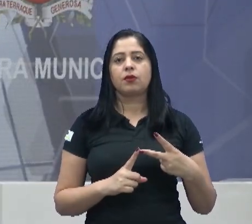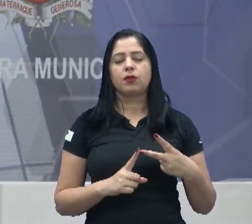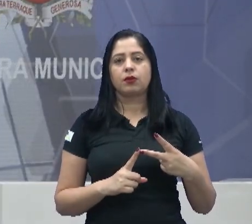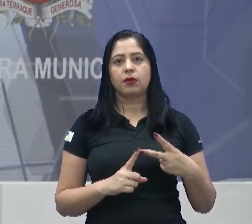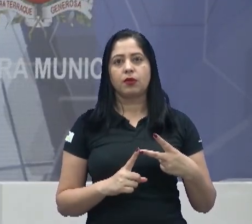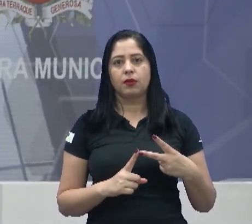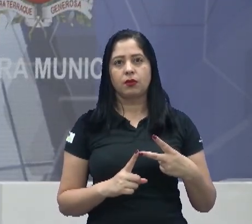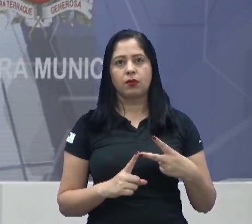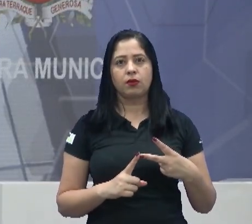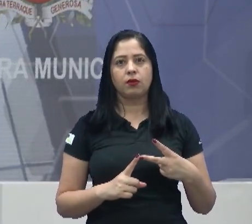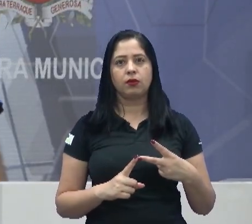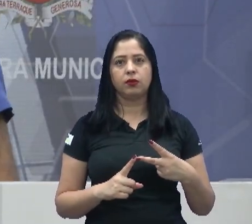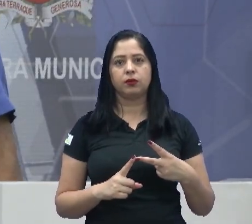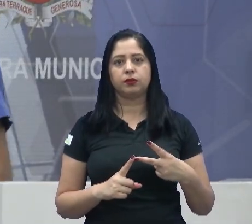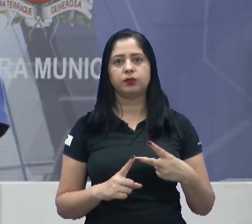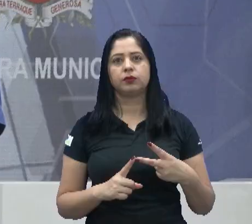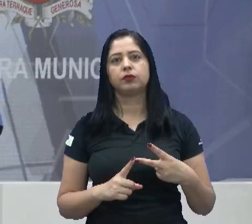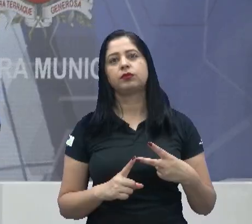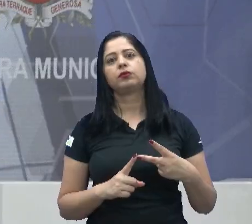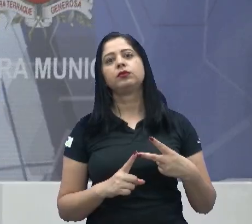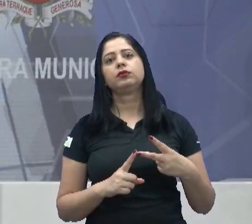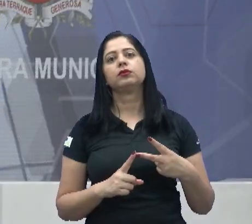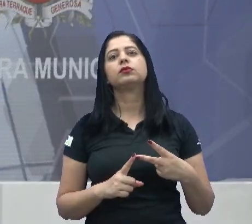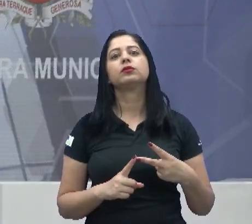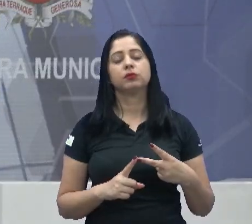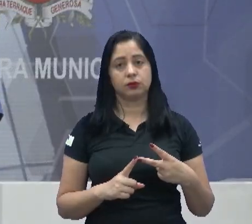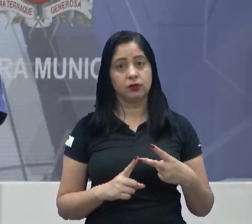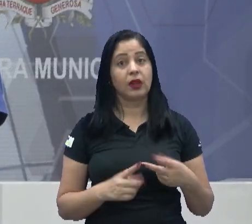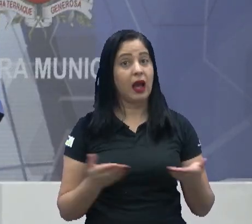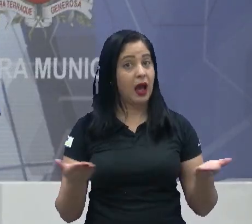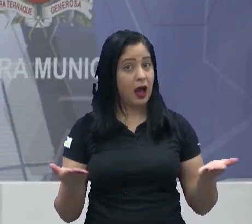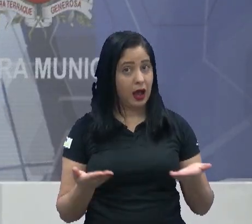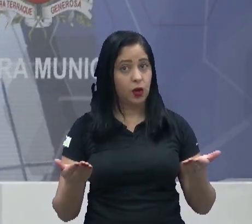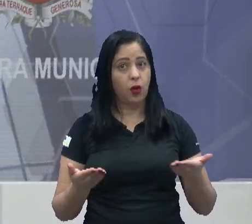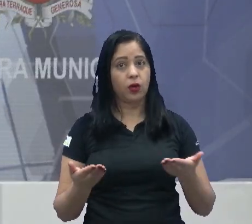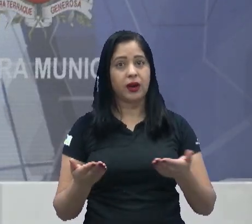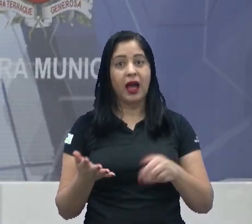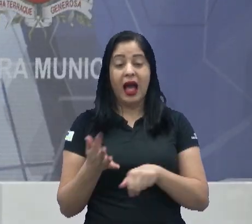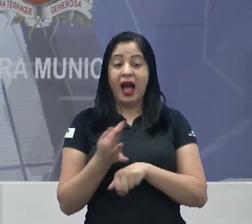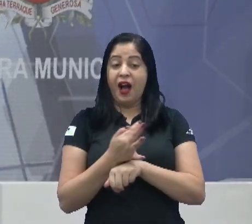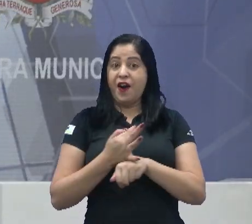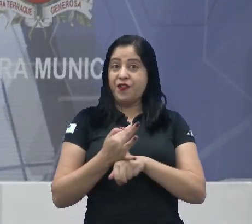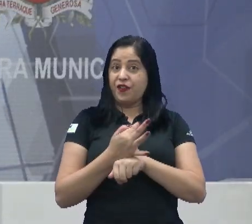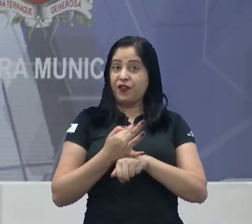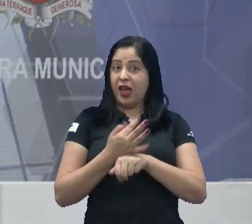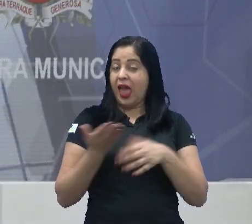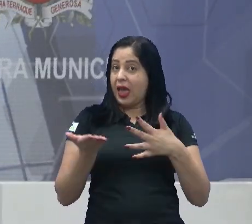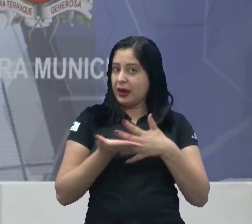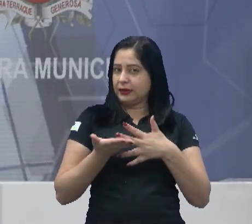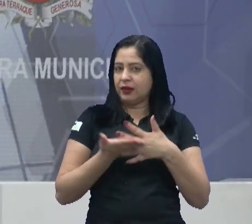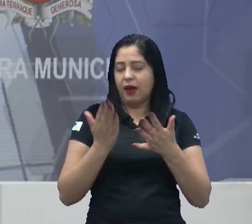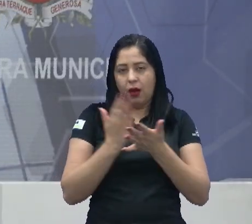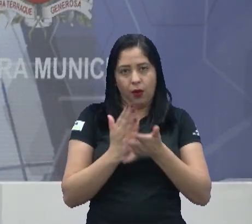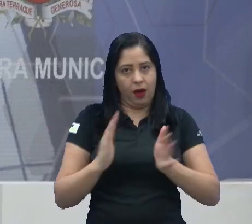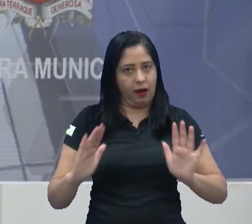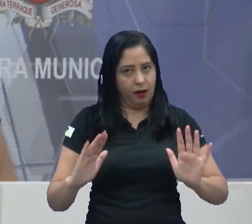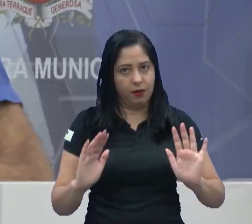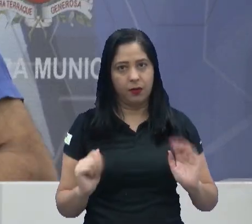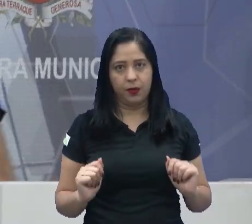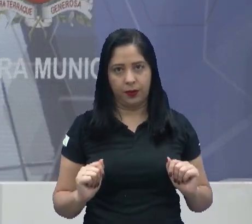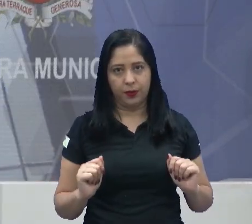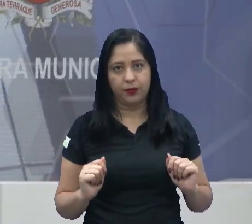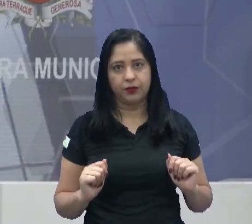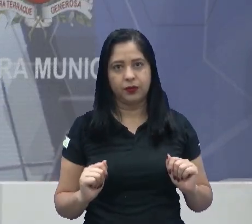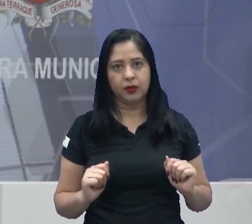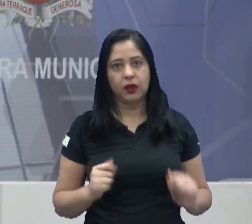também que estamos voltando de recesso, hoje primeira sessão, não é? O vereador Lino